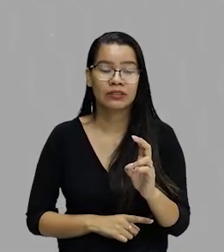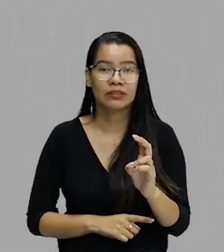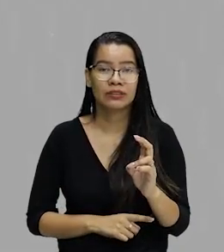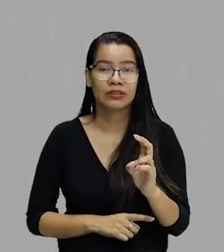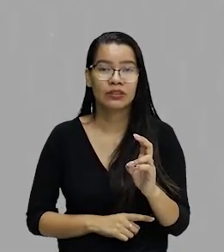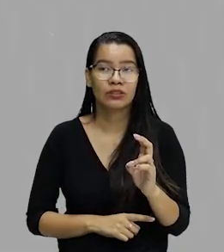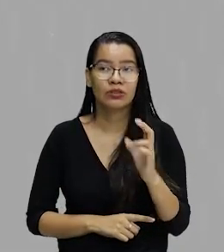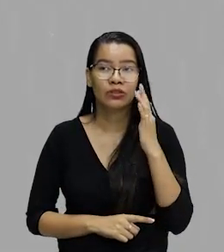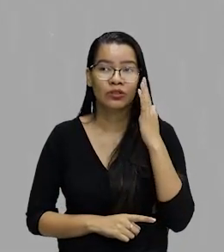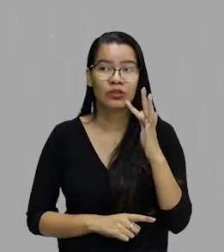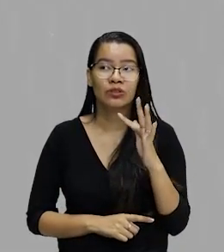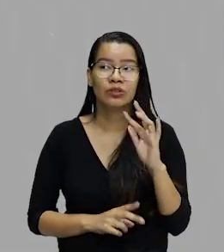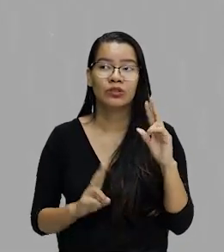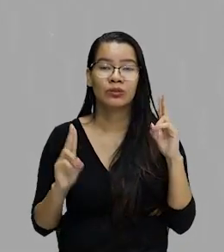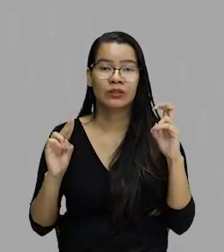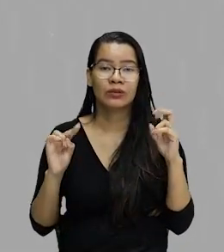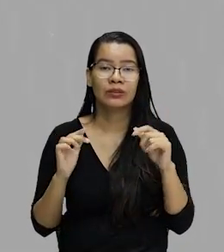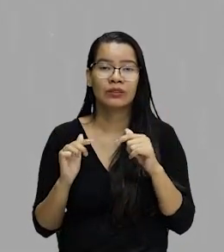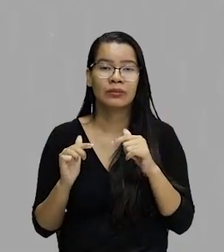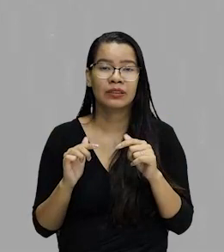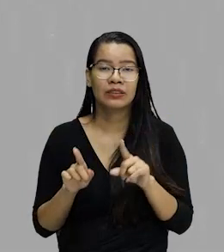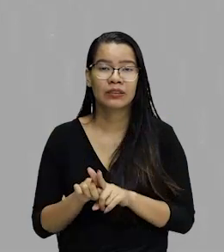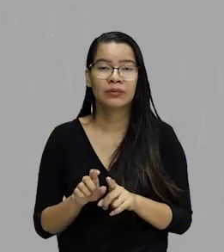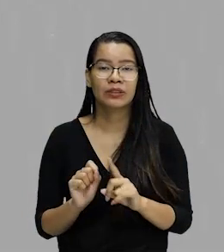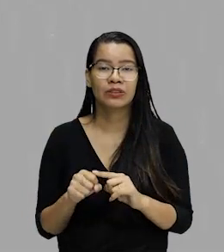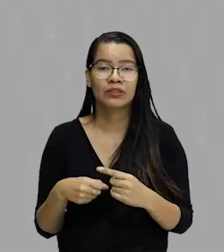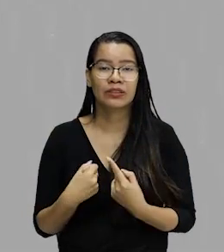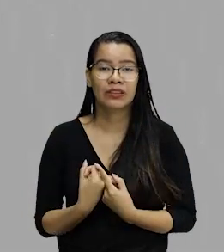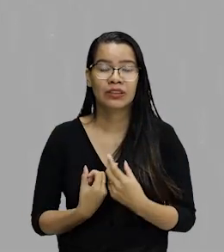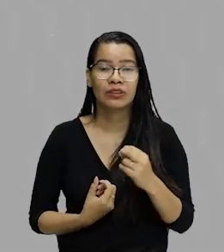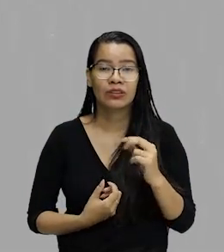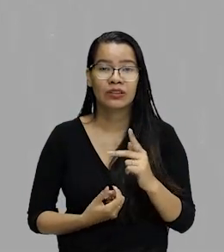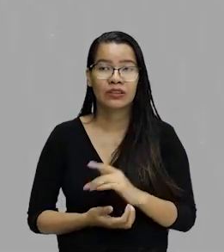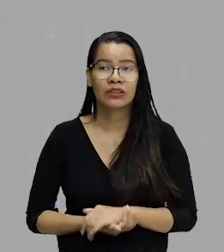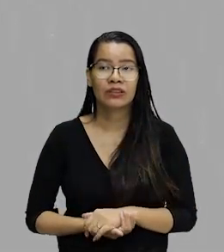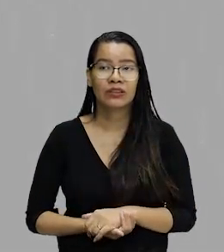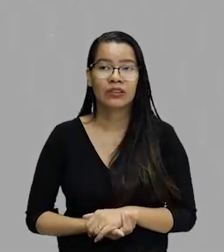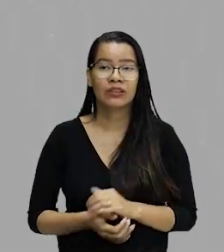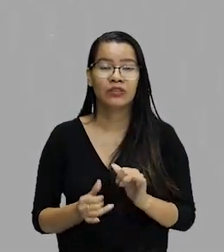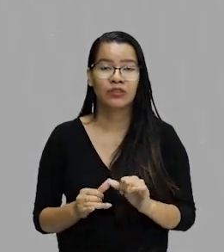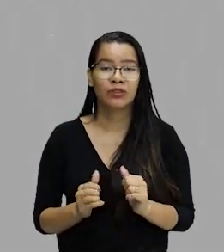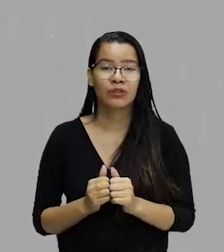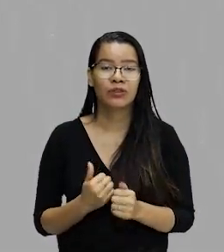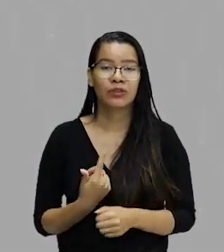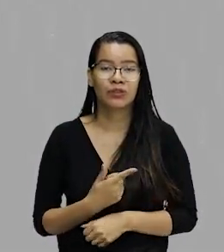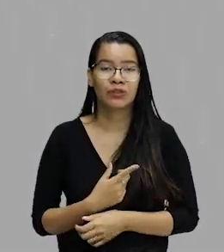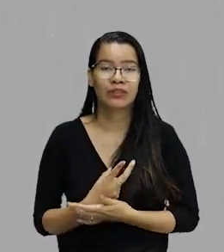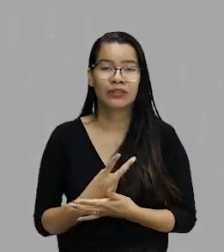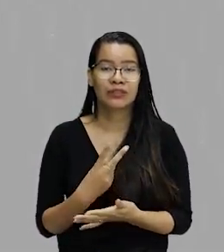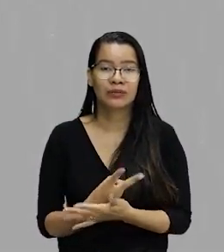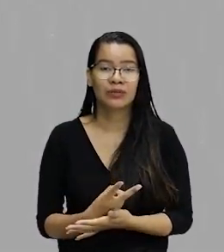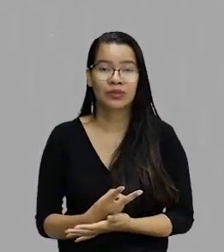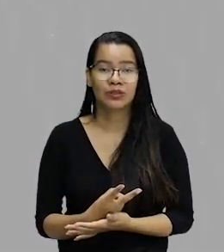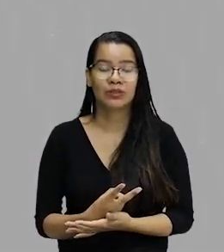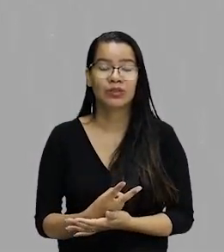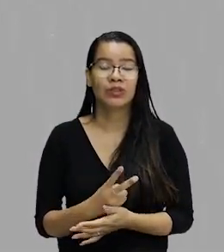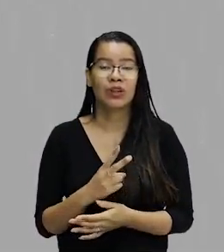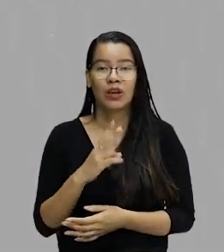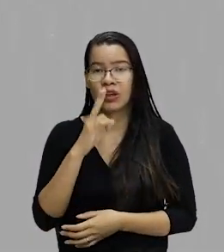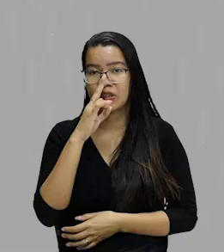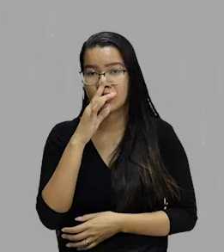de filosofia sobre o tema trabalho e sociedade, ok? E fique conosco sempre, continue